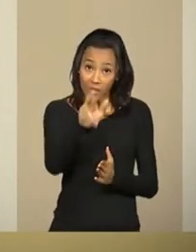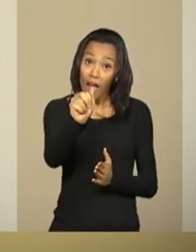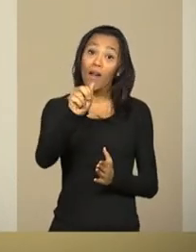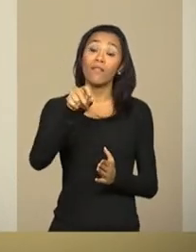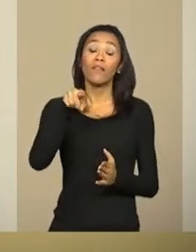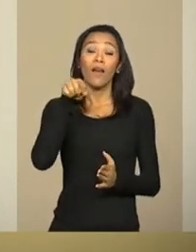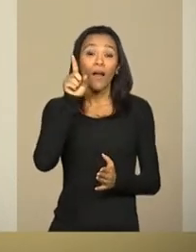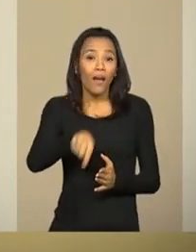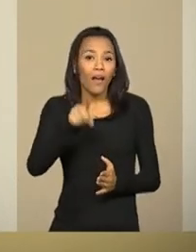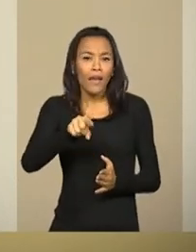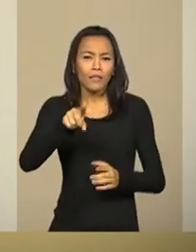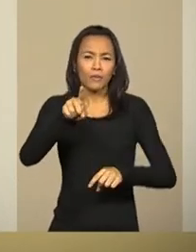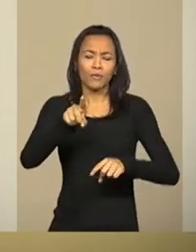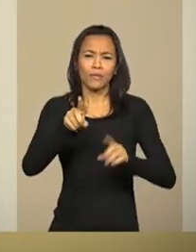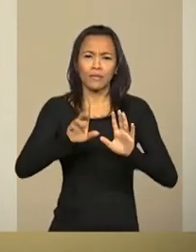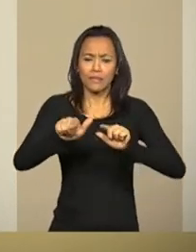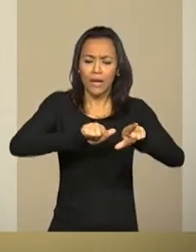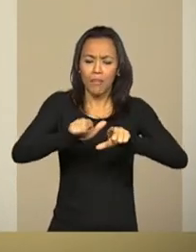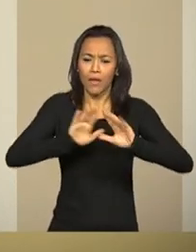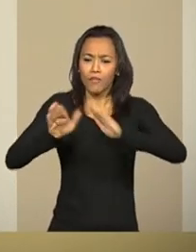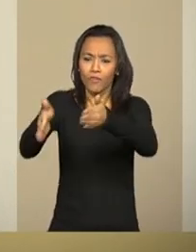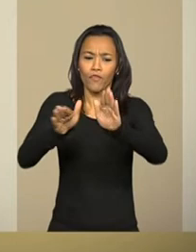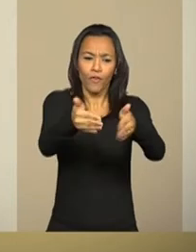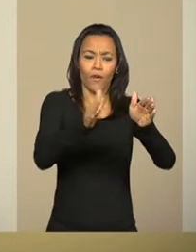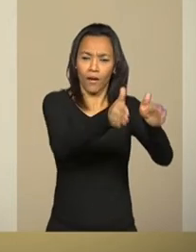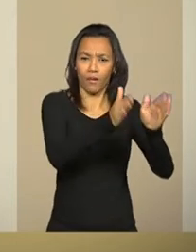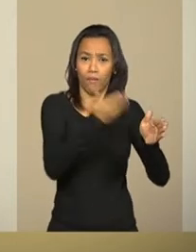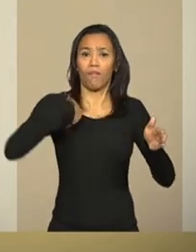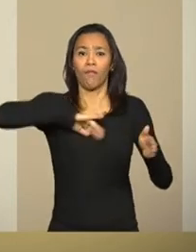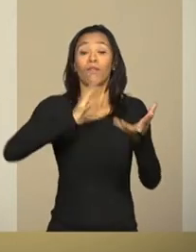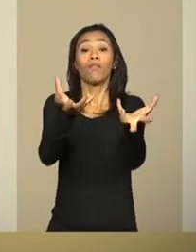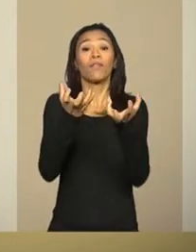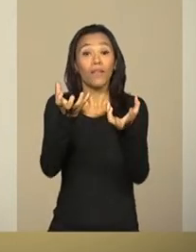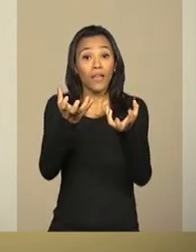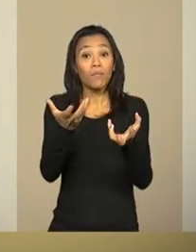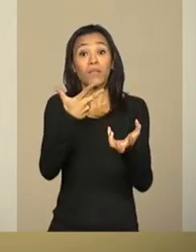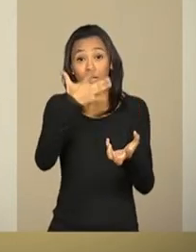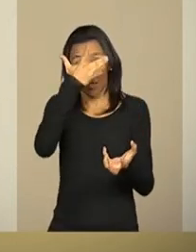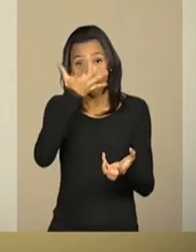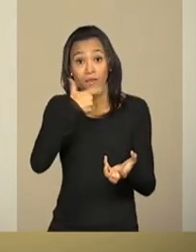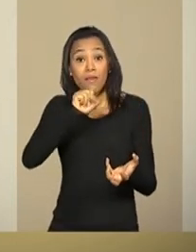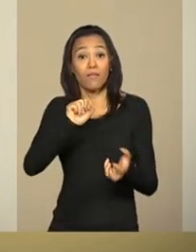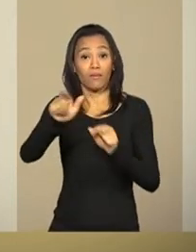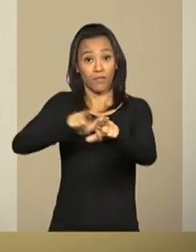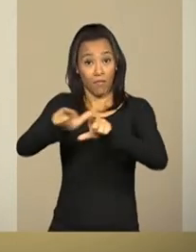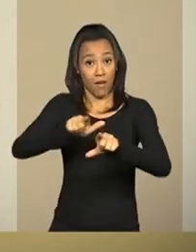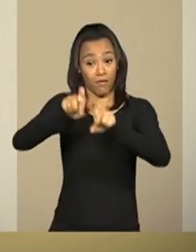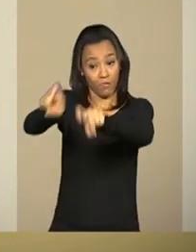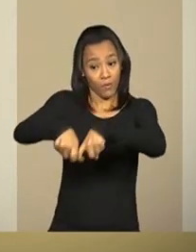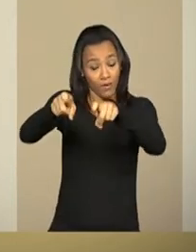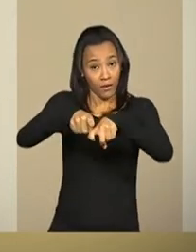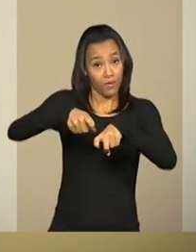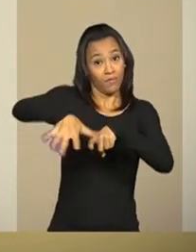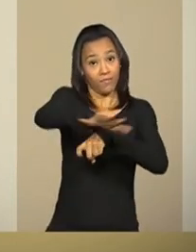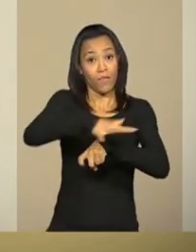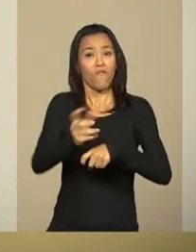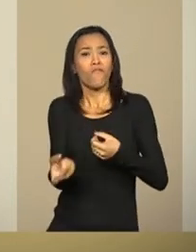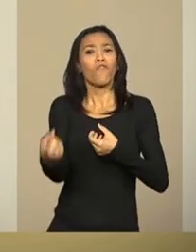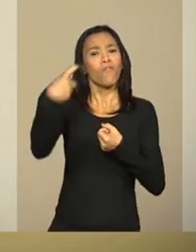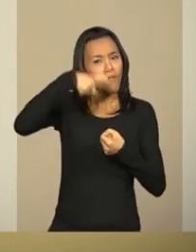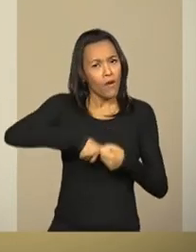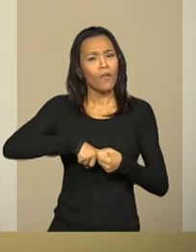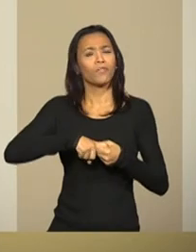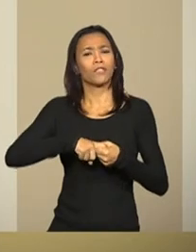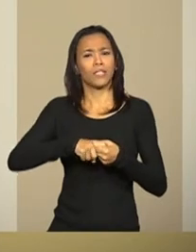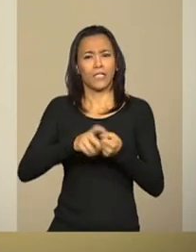ações específicas. Por quê? Nós queremos que os nossos agricultores naquela região retomem a sua